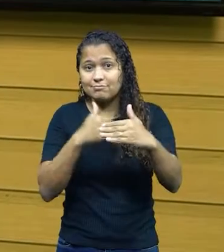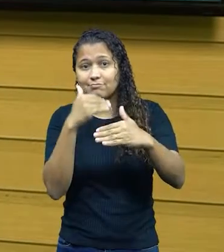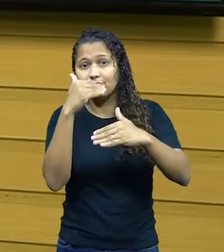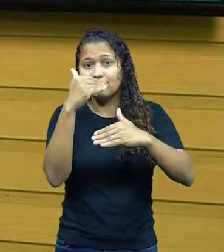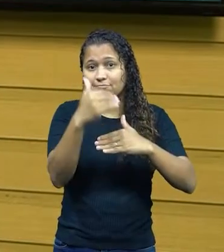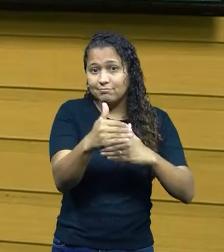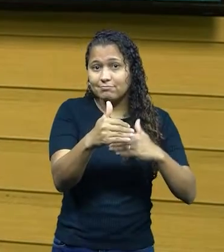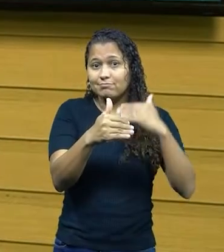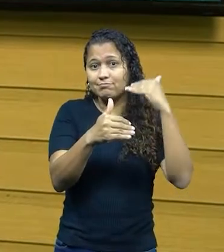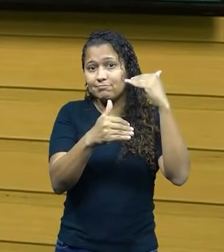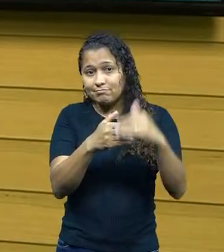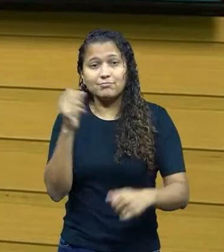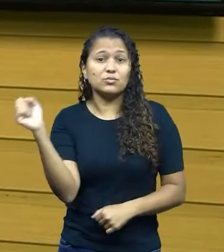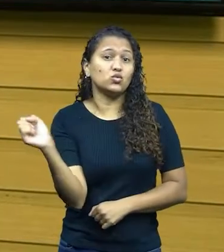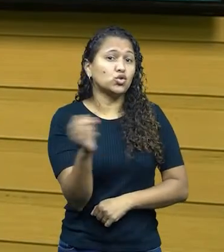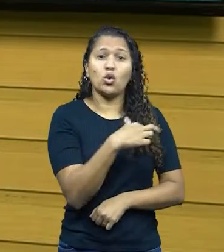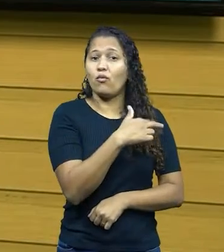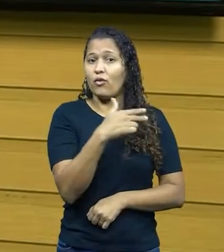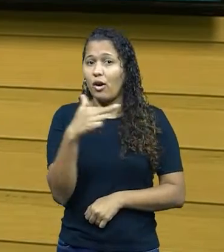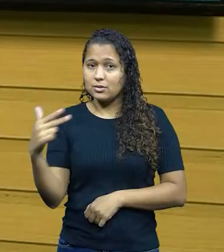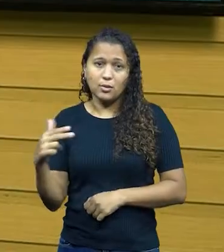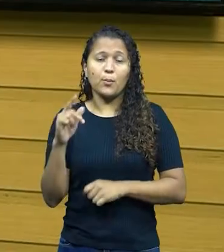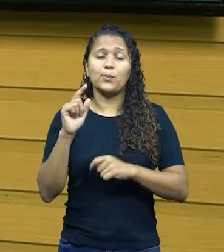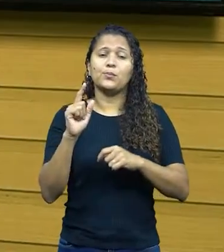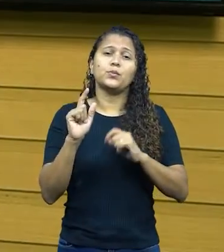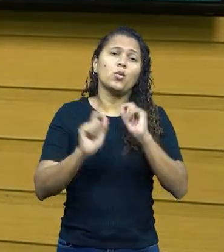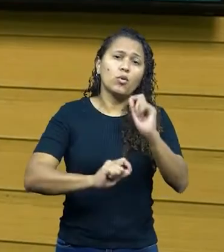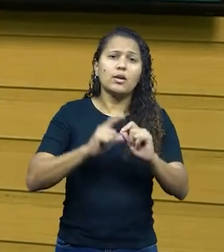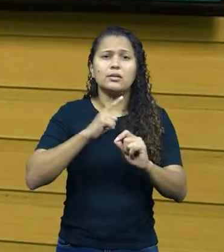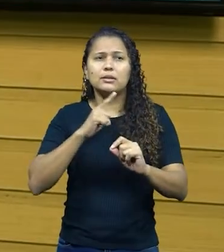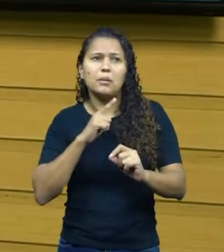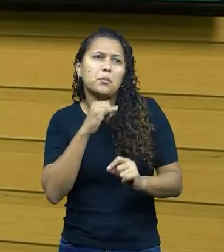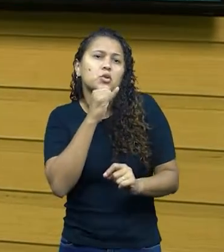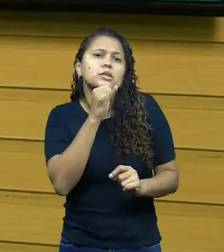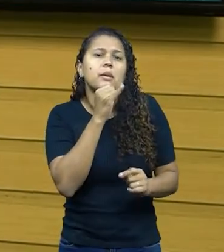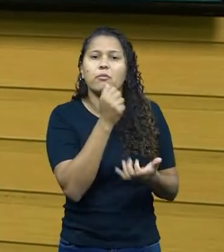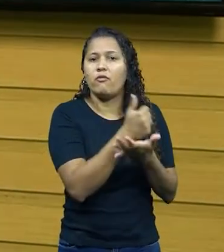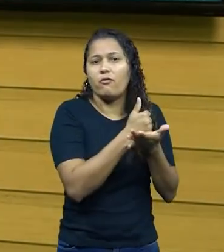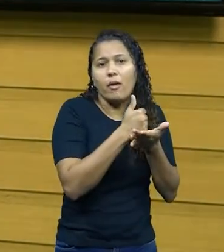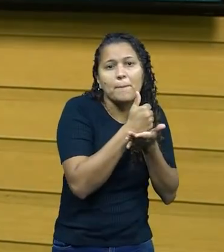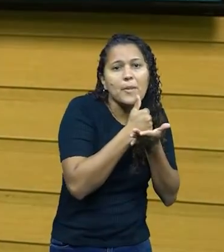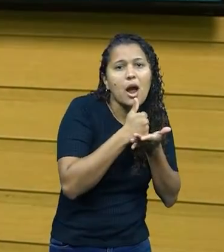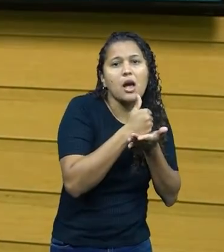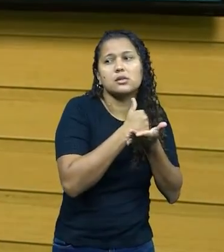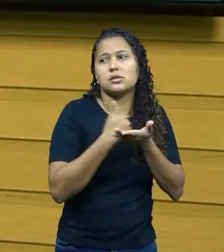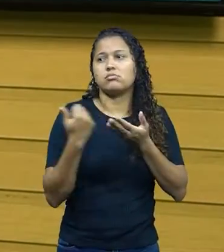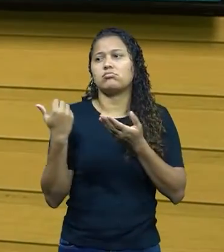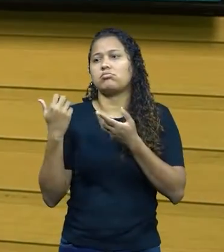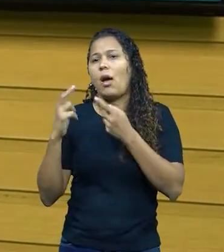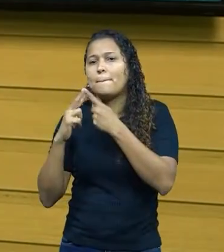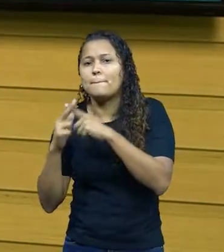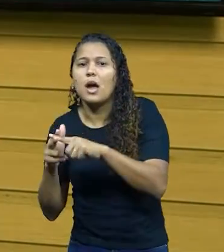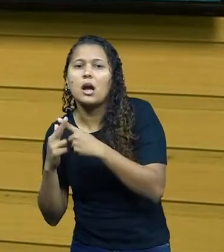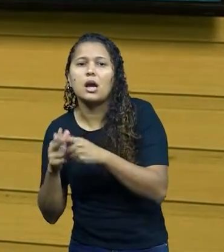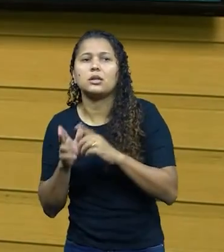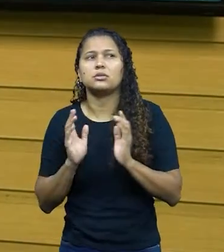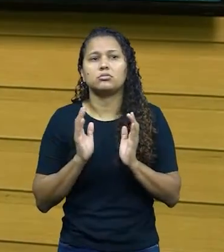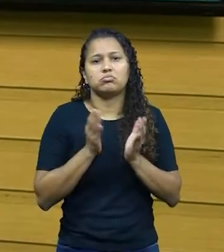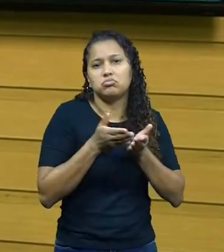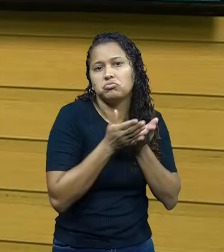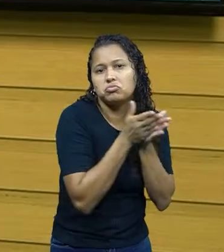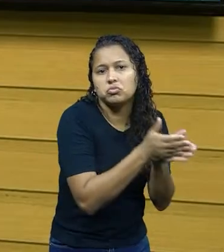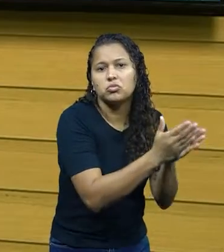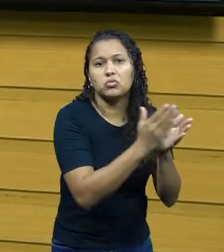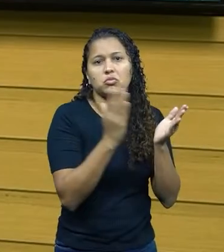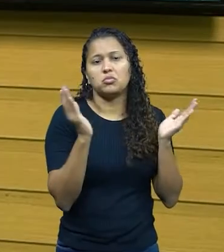inovar tanto na indústria farmacêutica, na indústria mecânica, na indústria naval, porque as